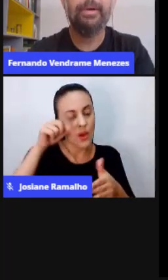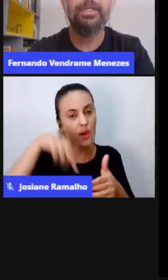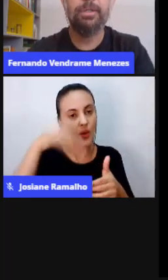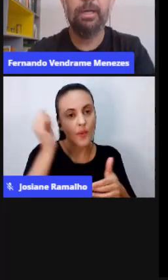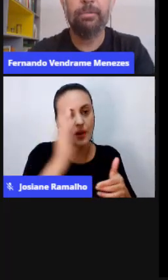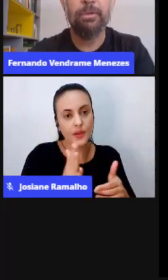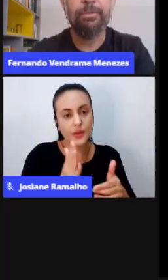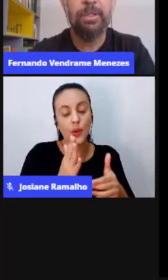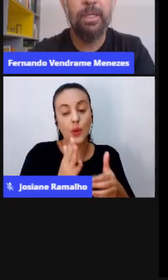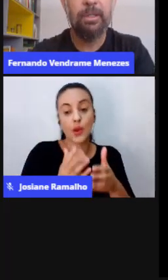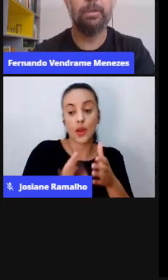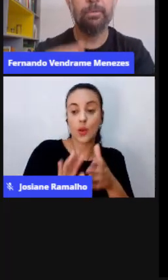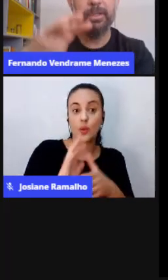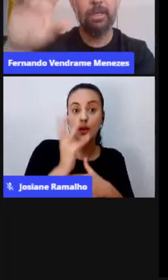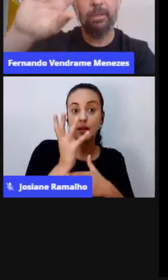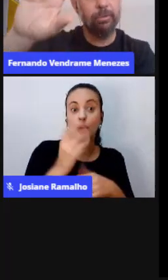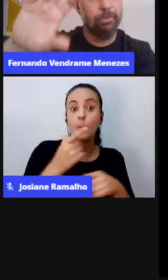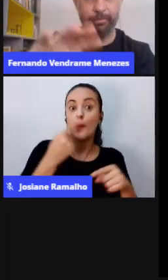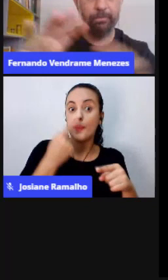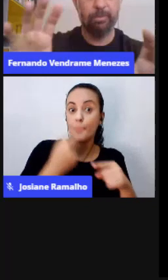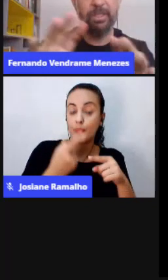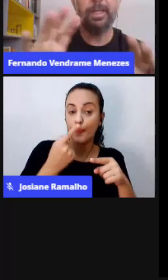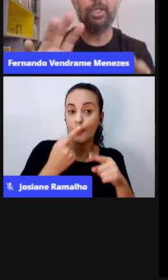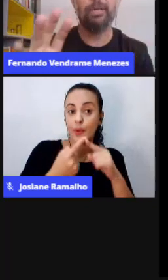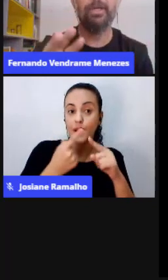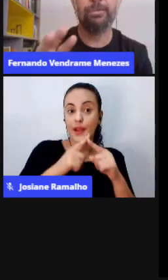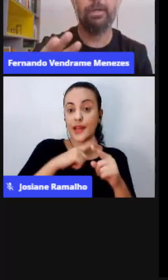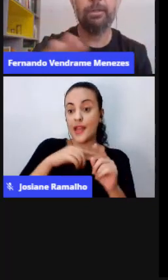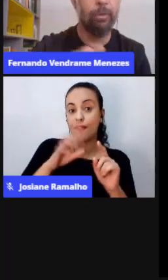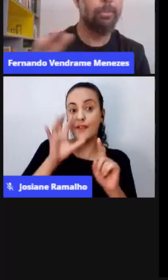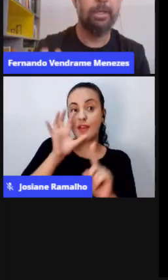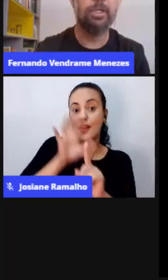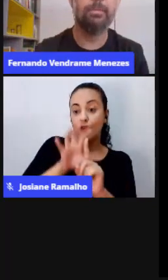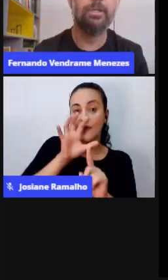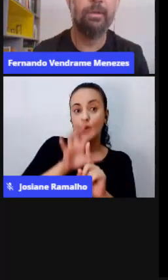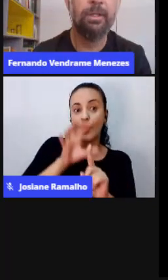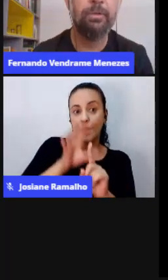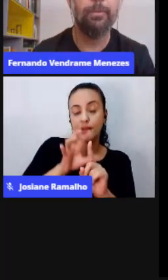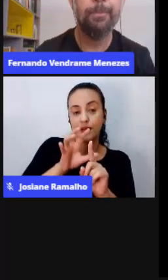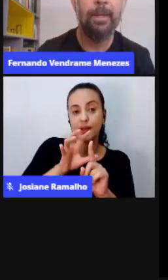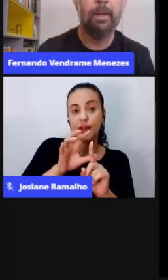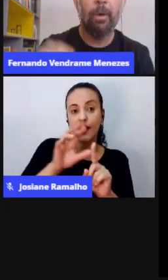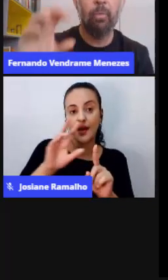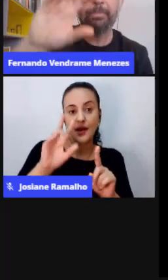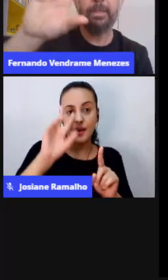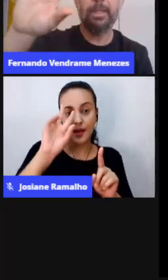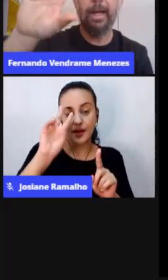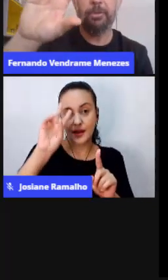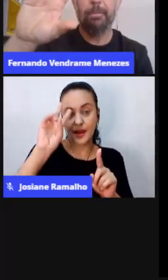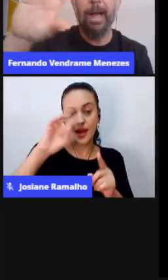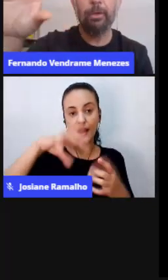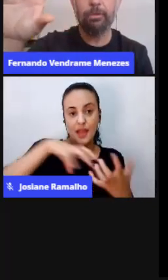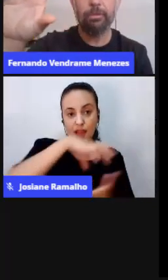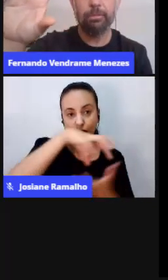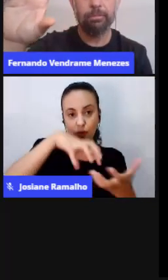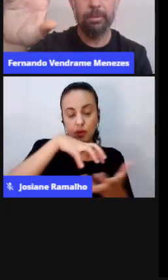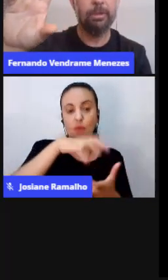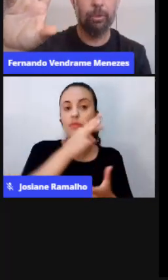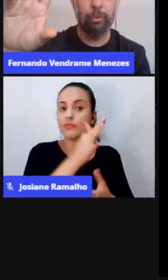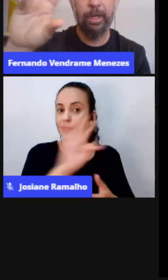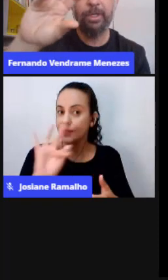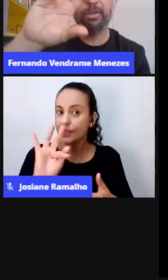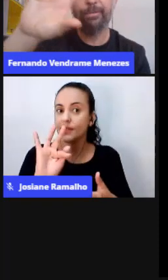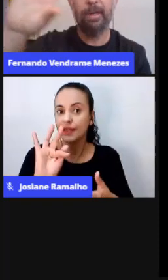ocorreram a partir da Revolução Francesa. Então, nós teríamos, sinteticamente falando, ou hipoteticamente falando, uma habilidade macro,